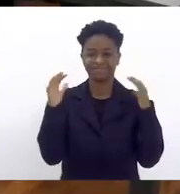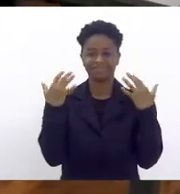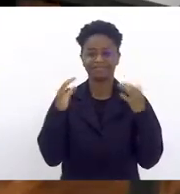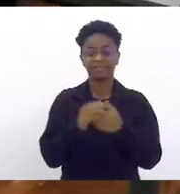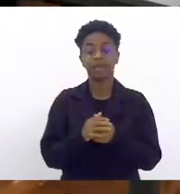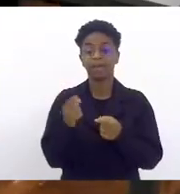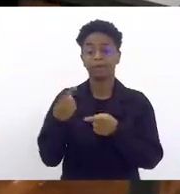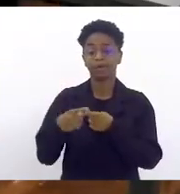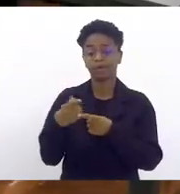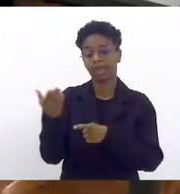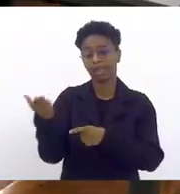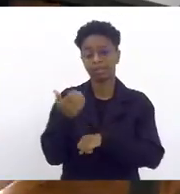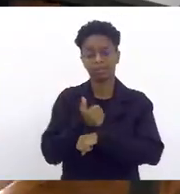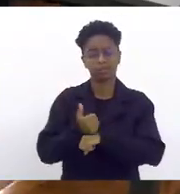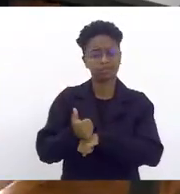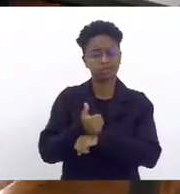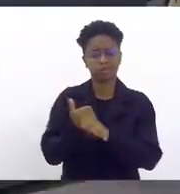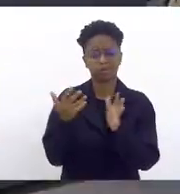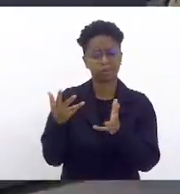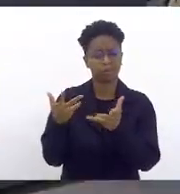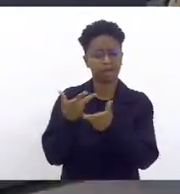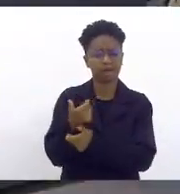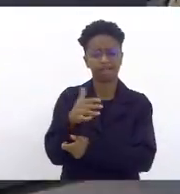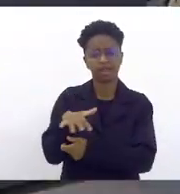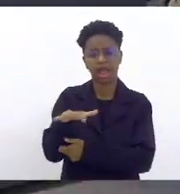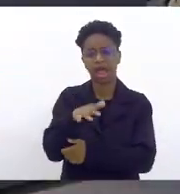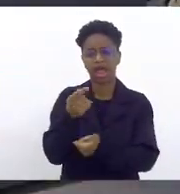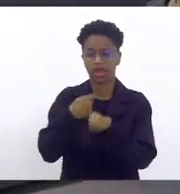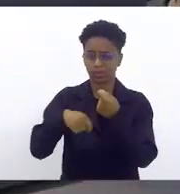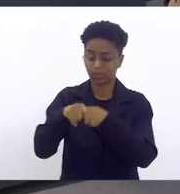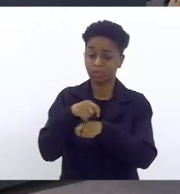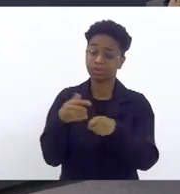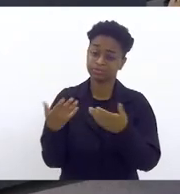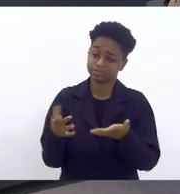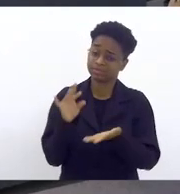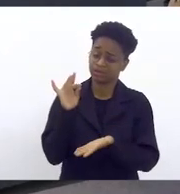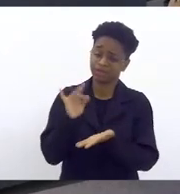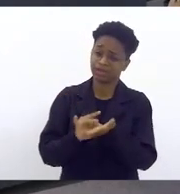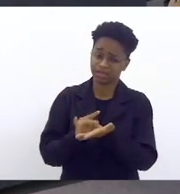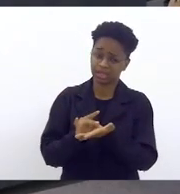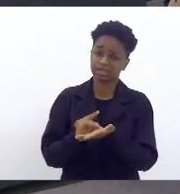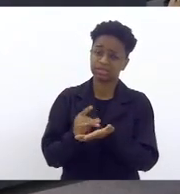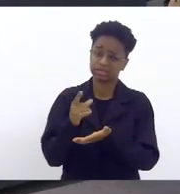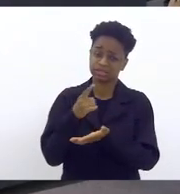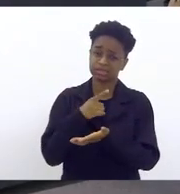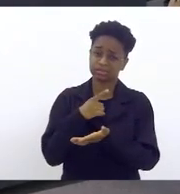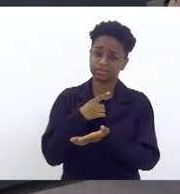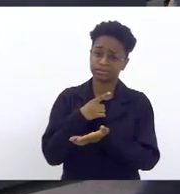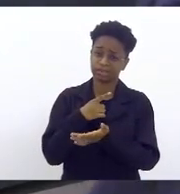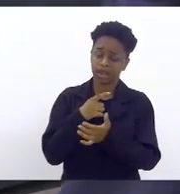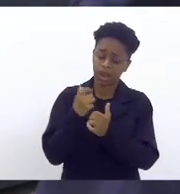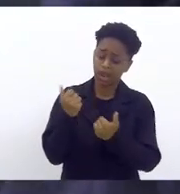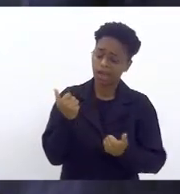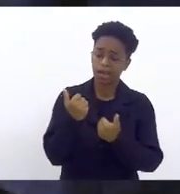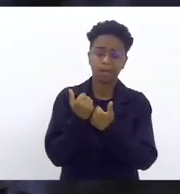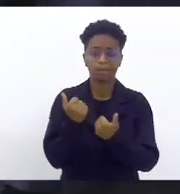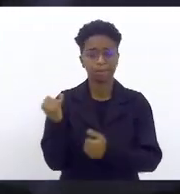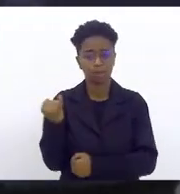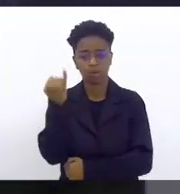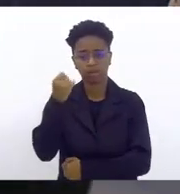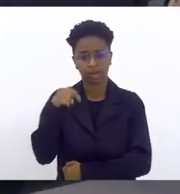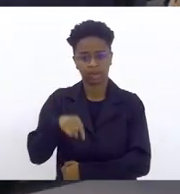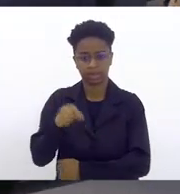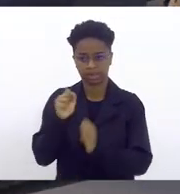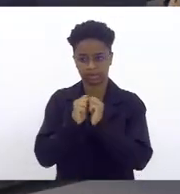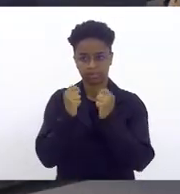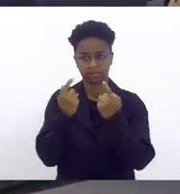é um profissional de excelência na área de economia e de fato tem dado importante contribuições para Assembleia